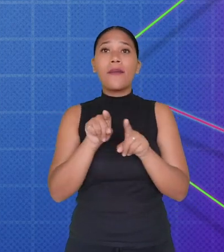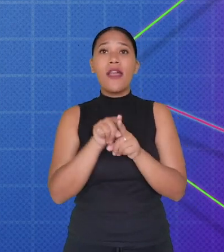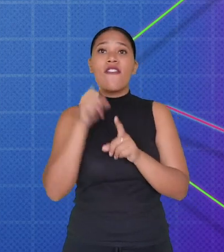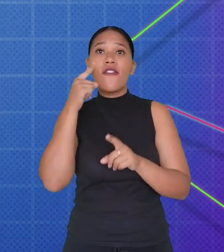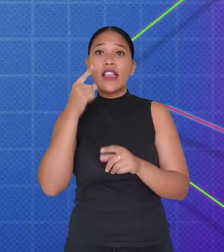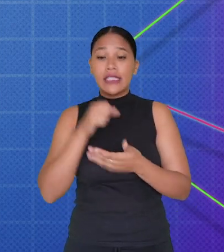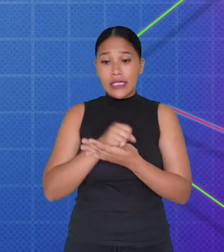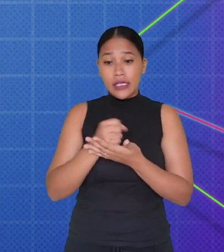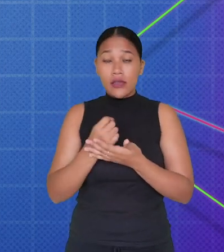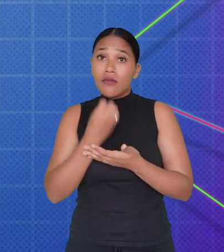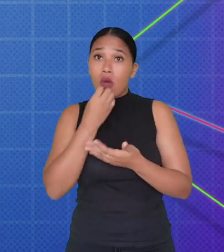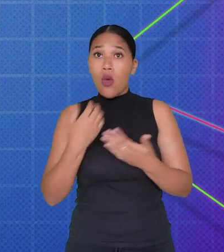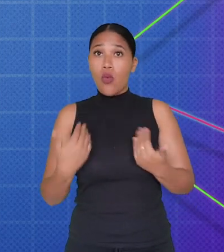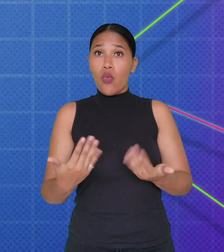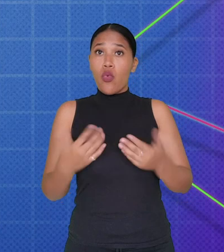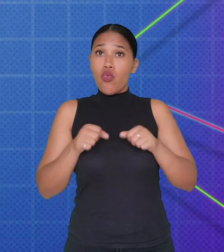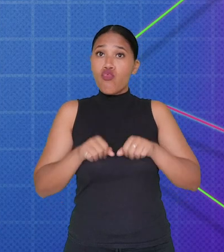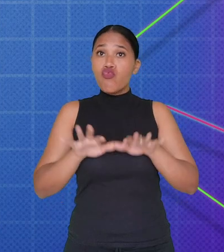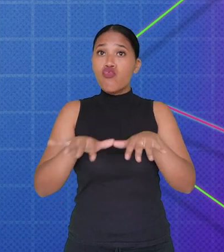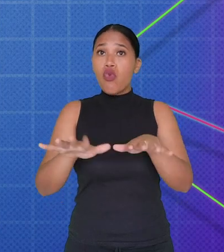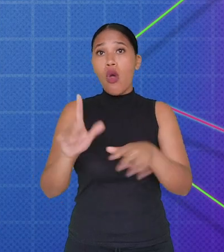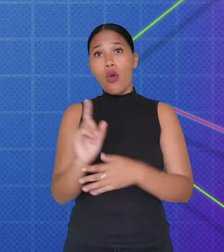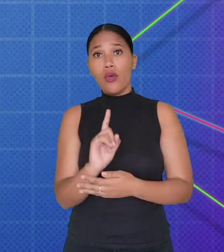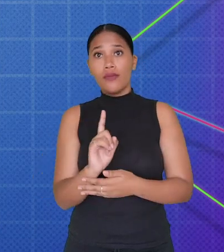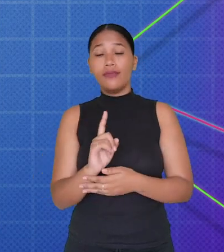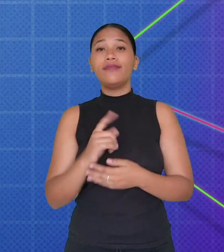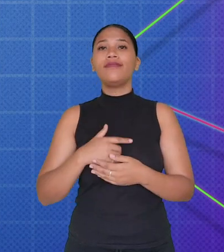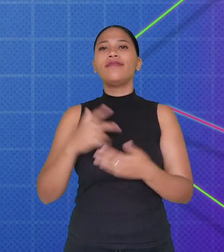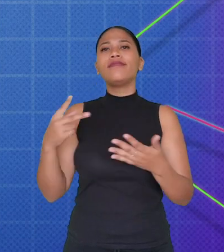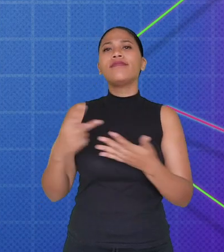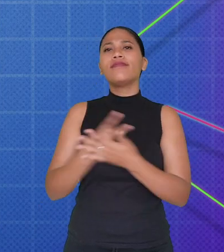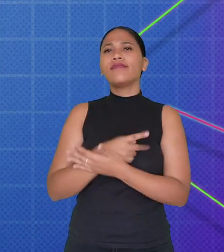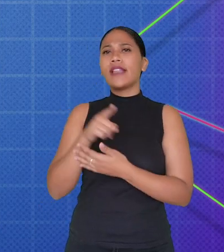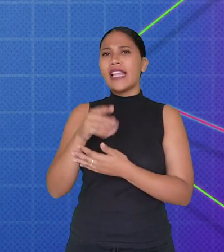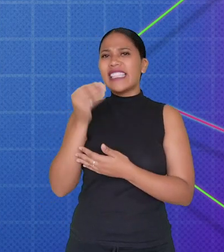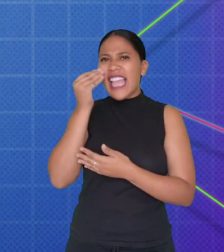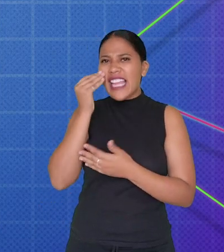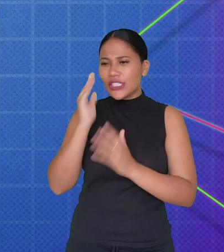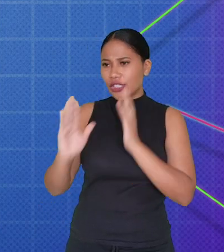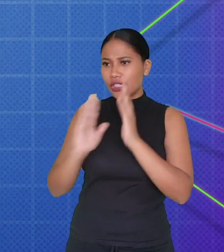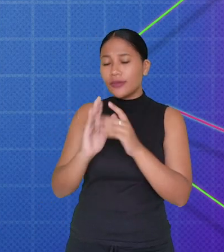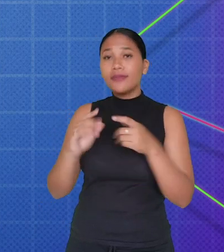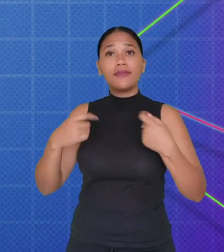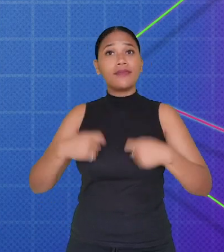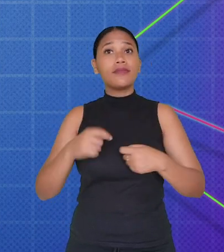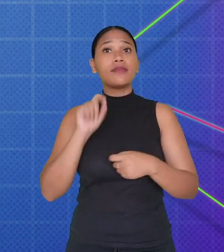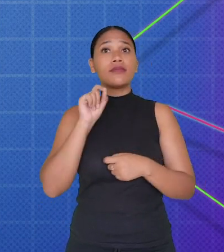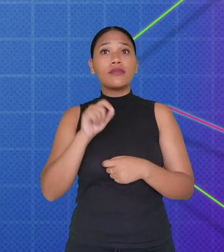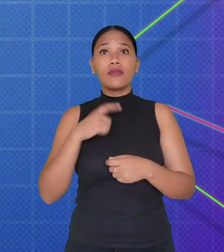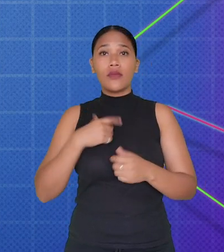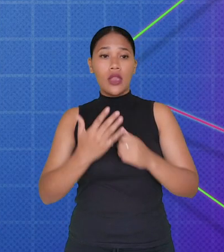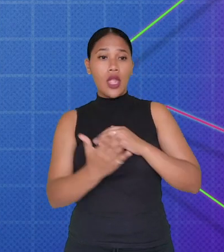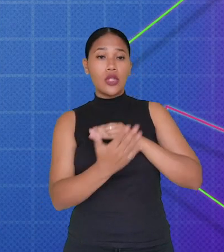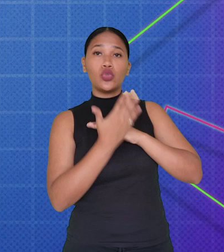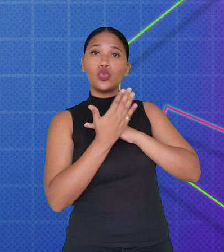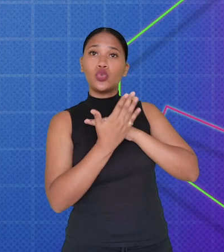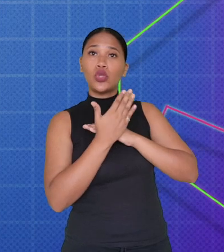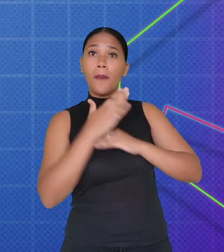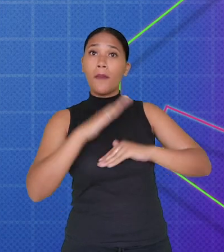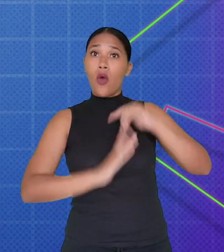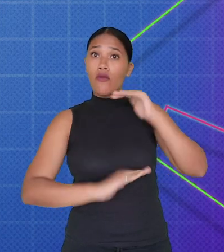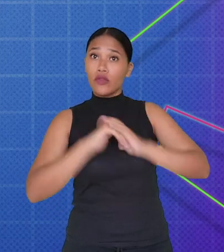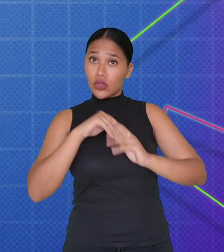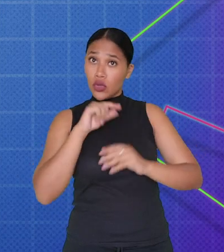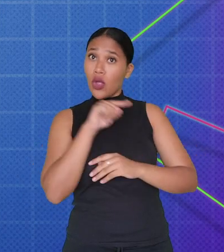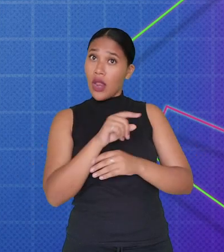avaliar a jogabilidade e aprimorar a experiência do usuário para realizar a fase de testes os desenvolvedores geralmente contam com ajuda